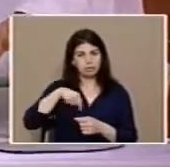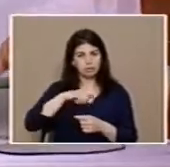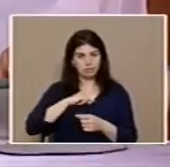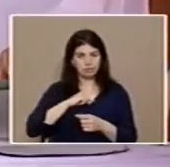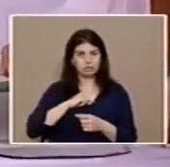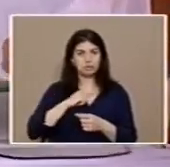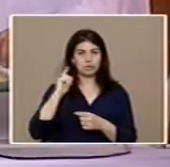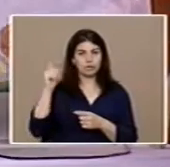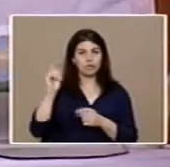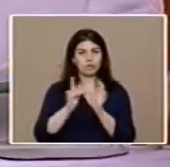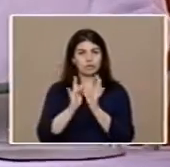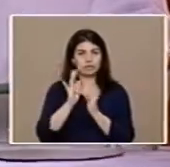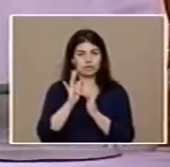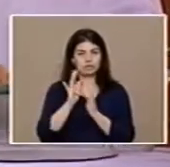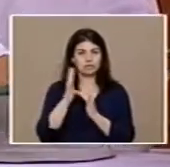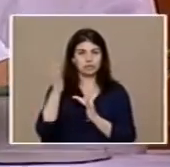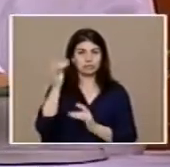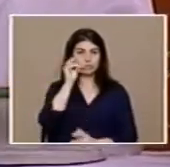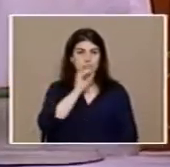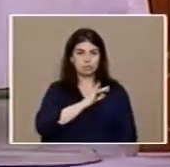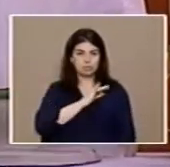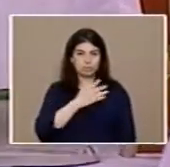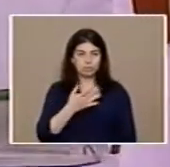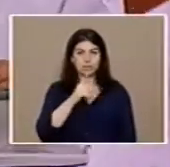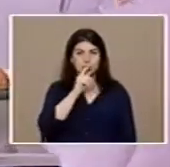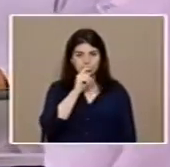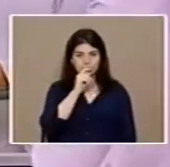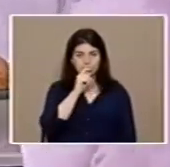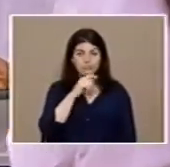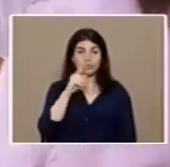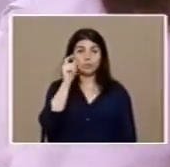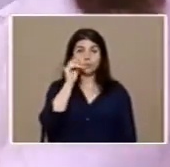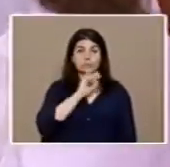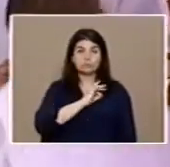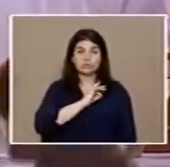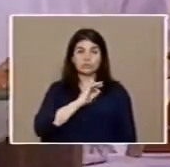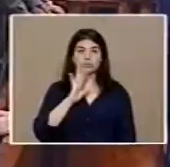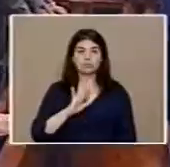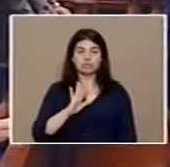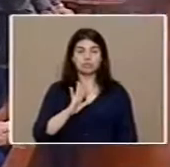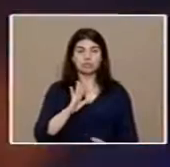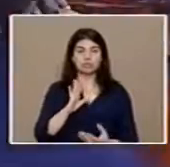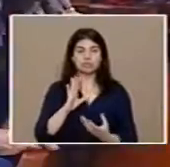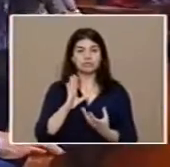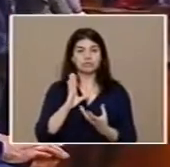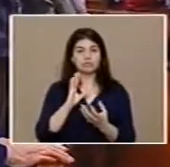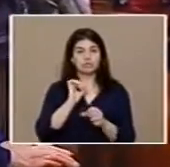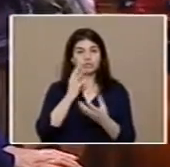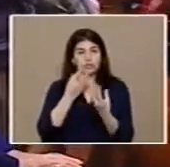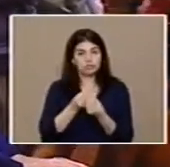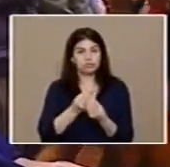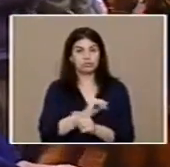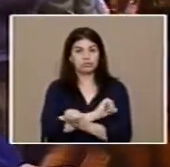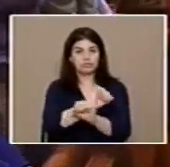nosso senhor amém ou Senhor esteja convosco e